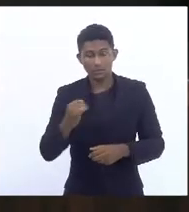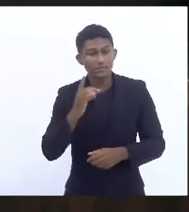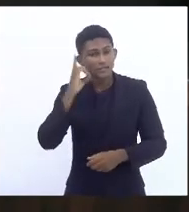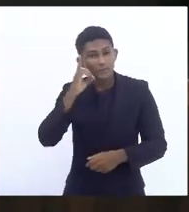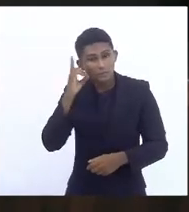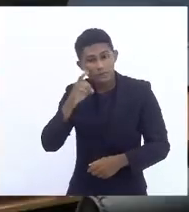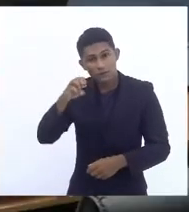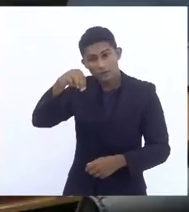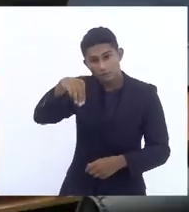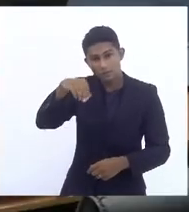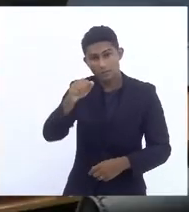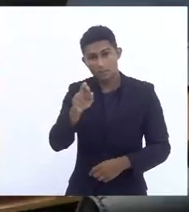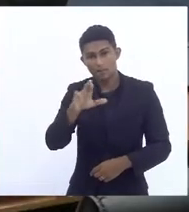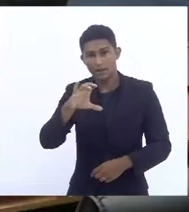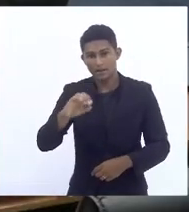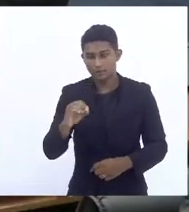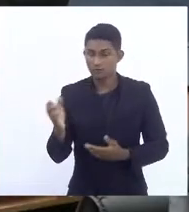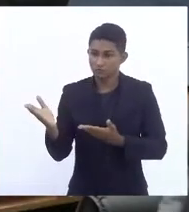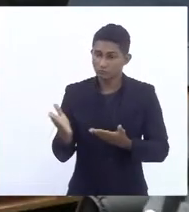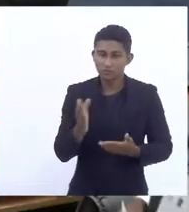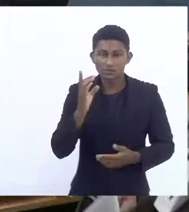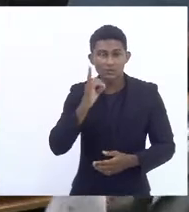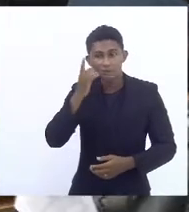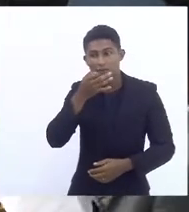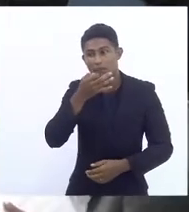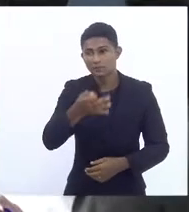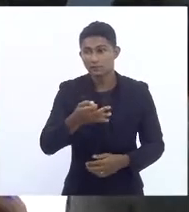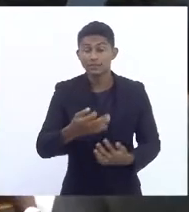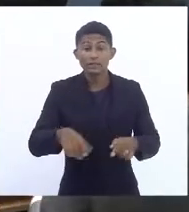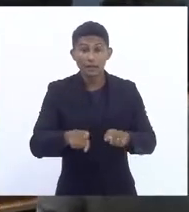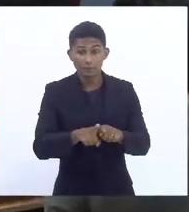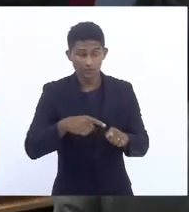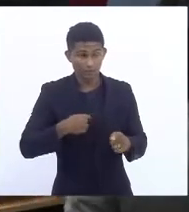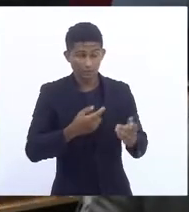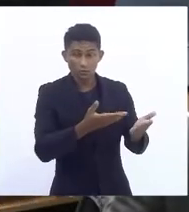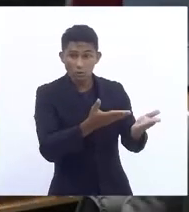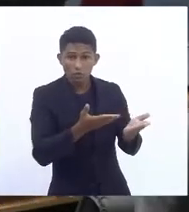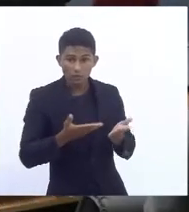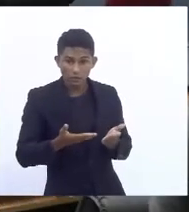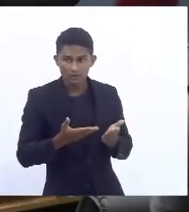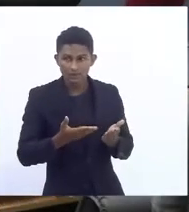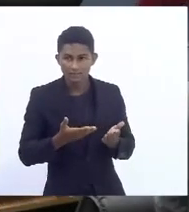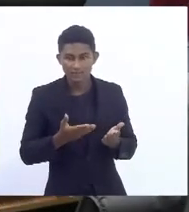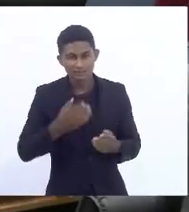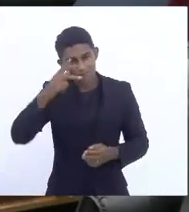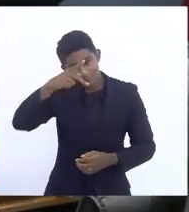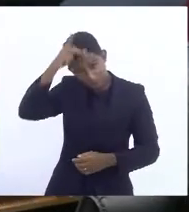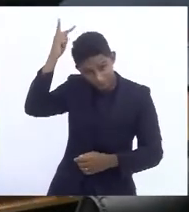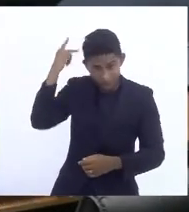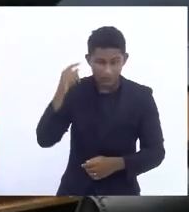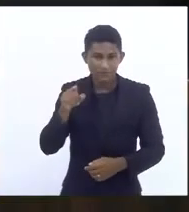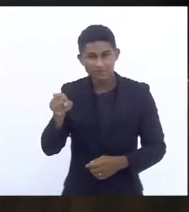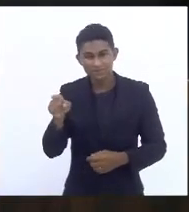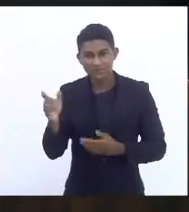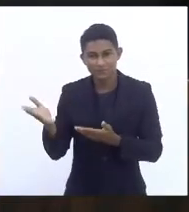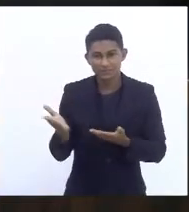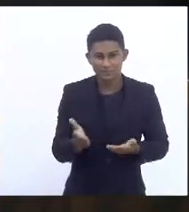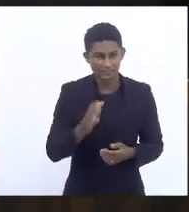Pacheco. Queria convidar o deputado Luiz Paulo para emitir pela CCJ, que o deputado Márcio Pacheco está